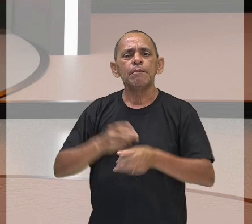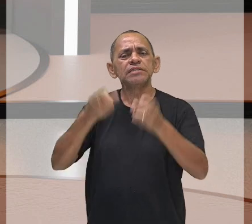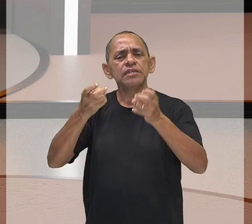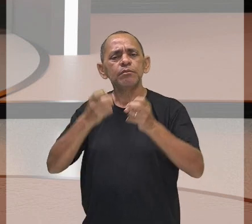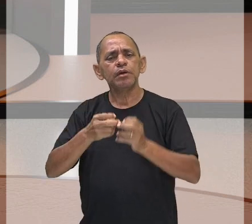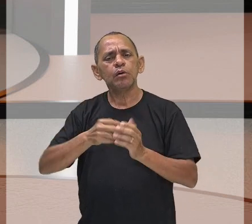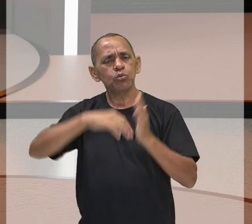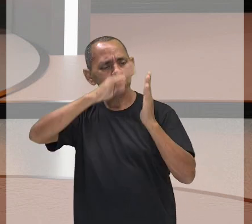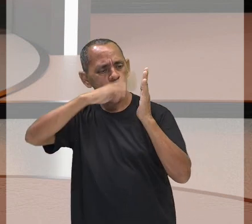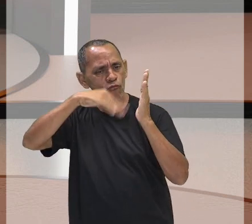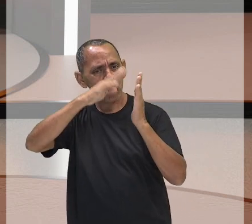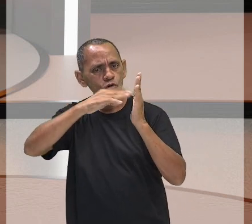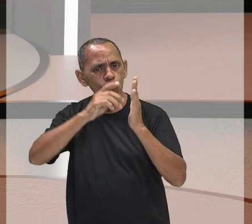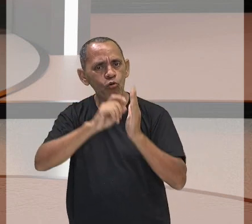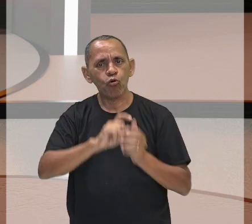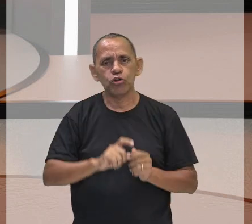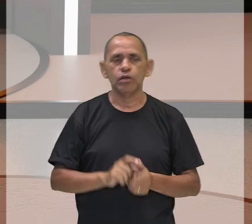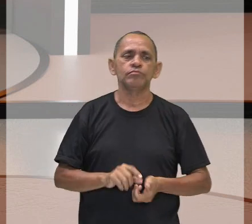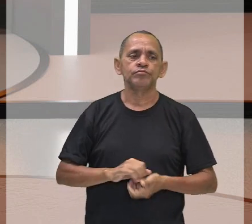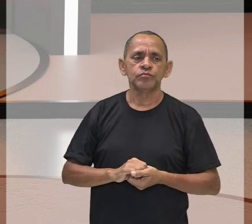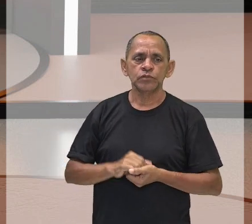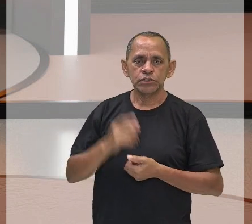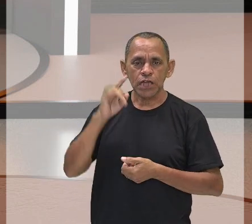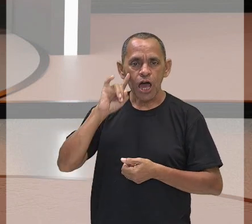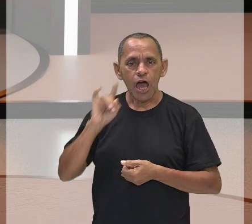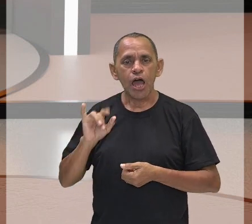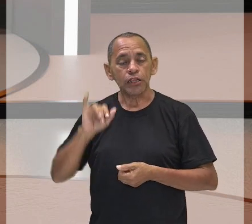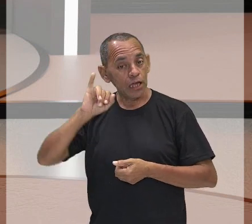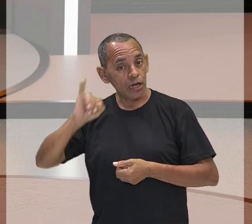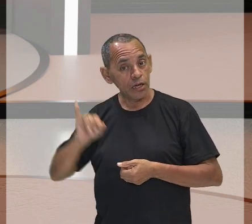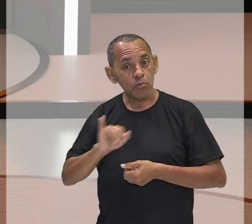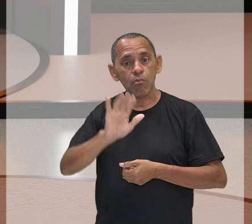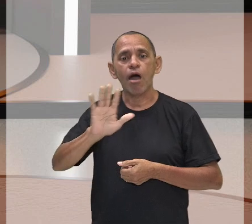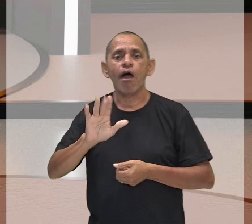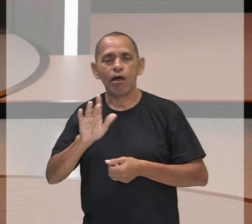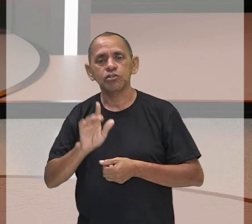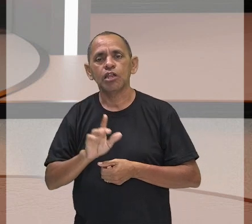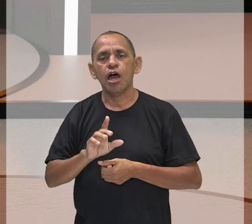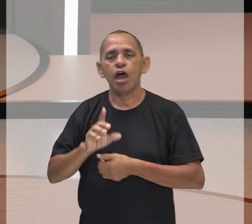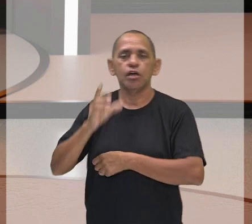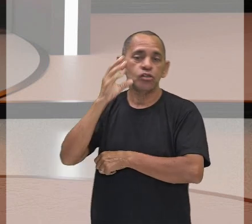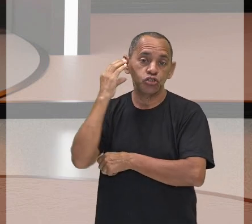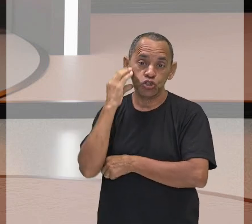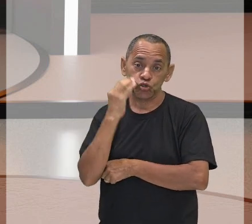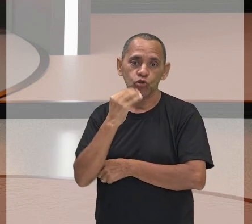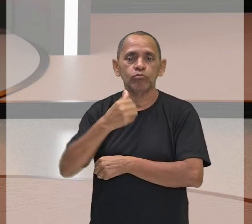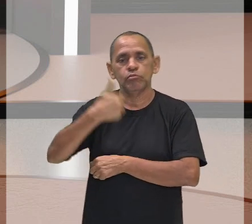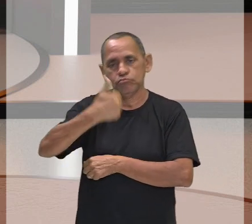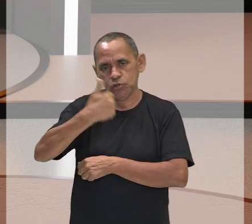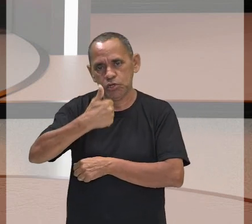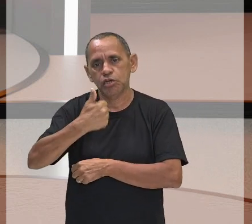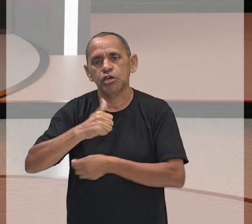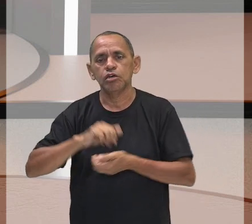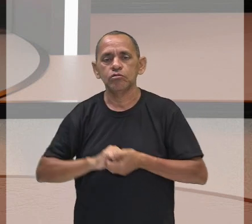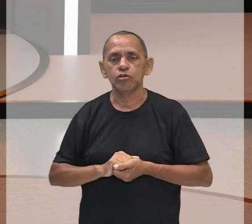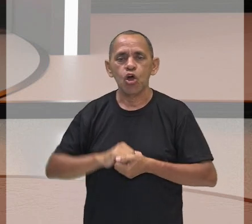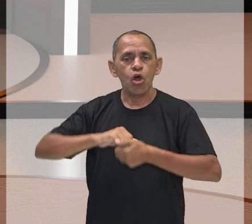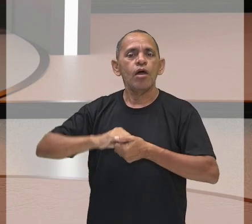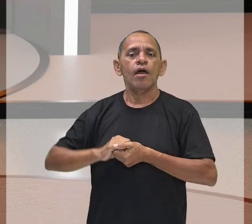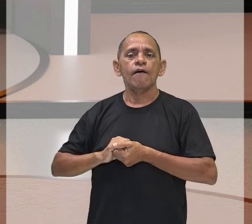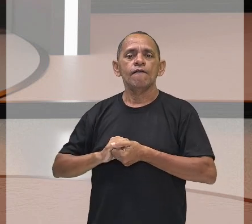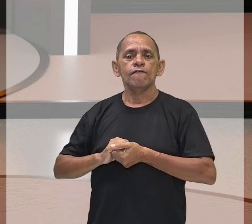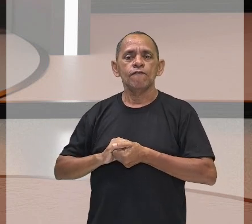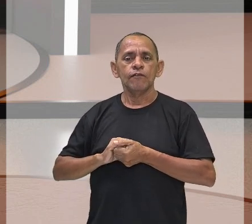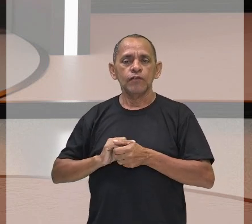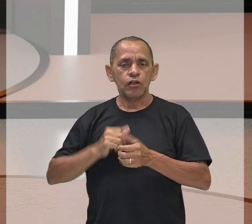uma forte figura para encabeçar esse processo de emancipação política. Depois a gente